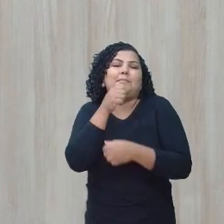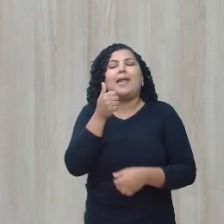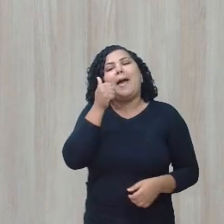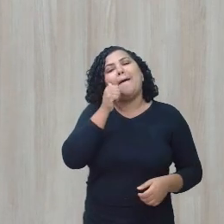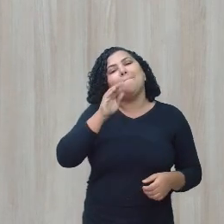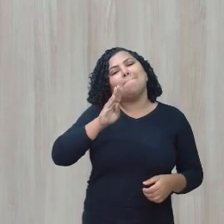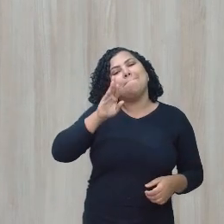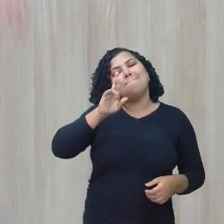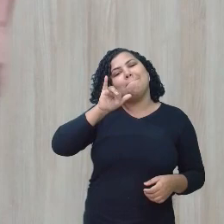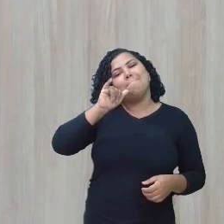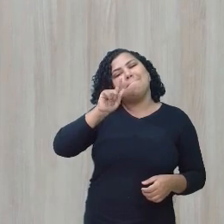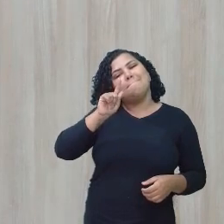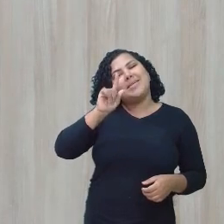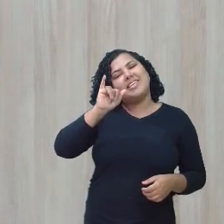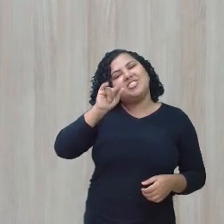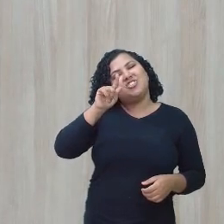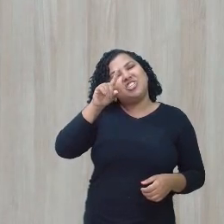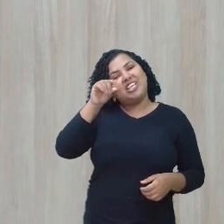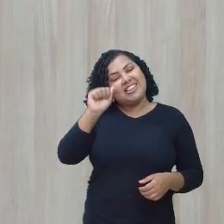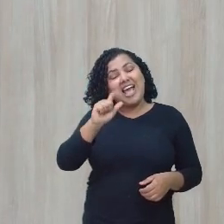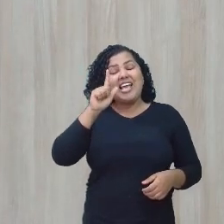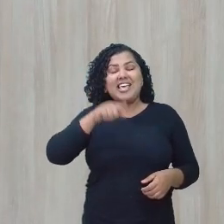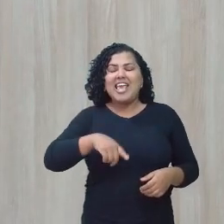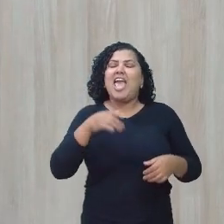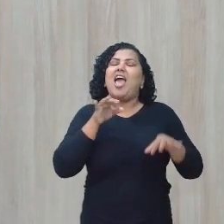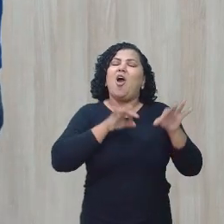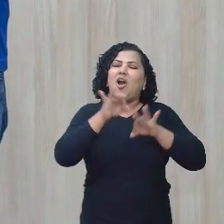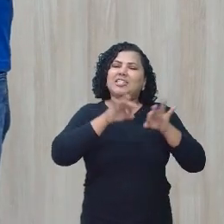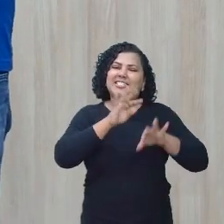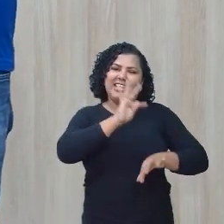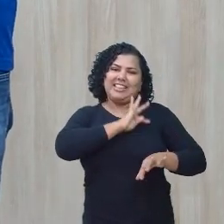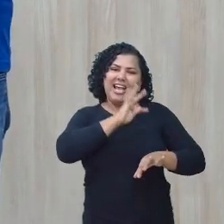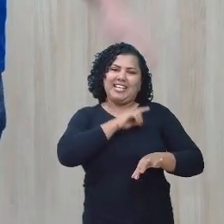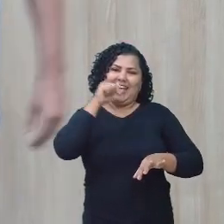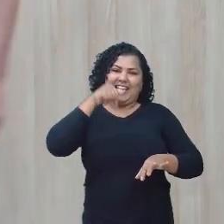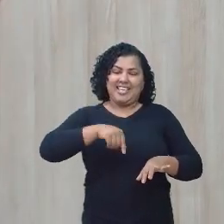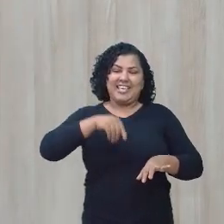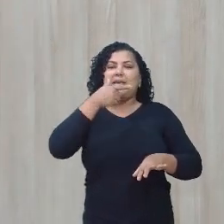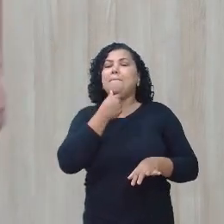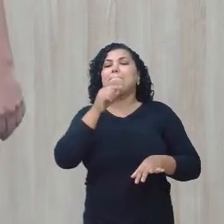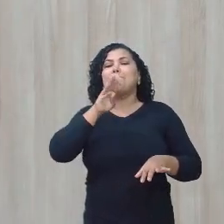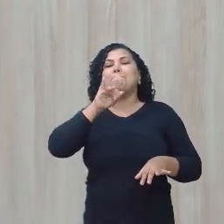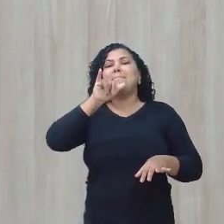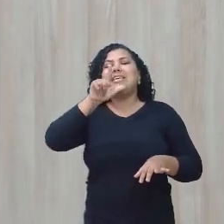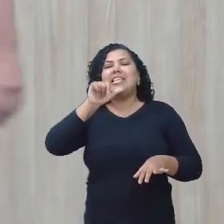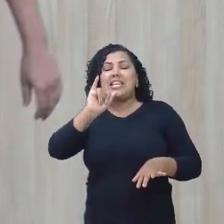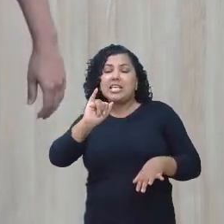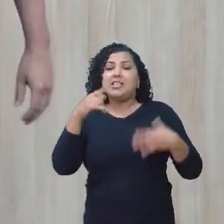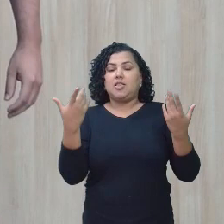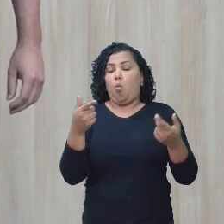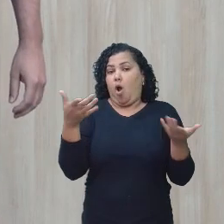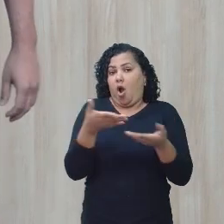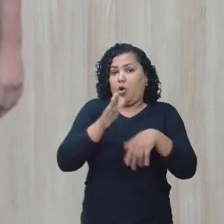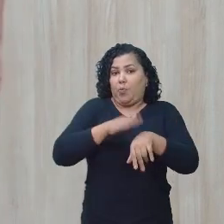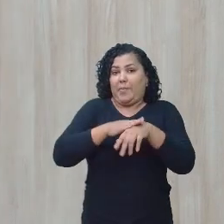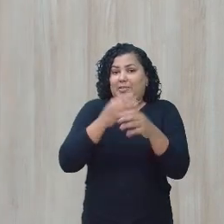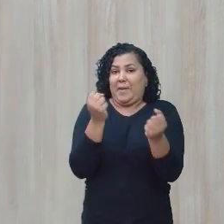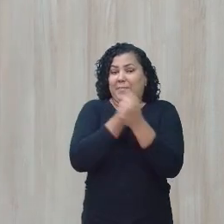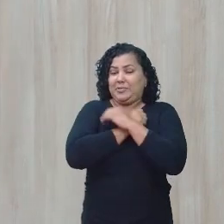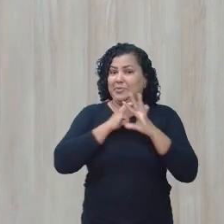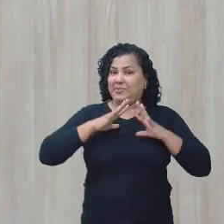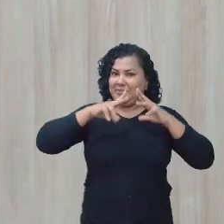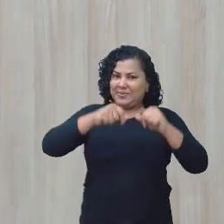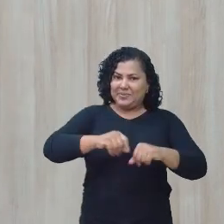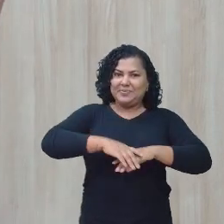também produtora, faz esse trabalho importantíssimo aqui conosco. Vamos embora, Billy. Agora é a hora dos abraços para todo mundo. Gente, ó, olha